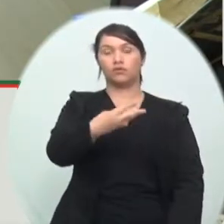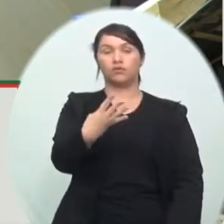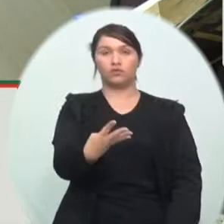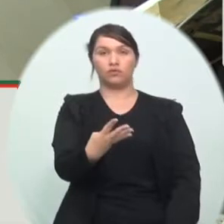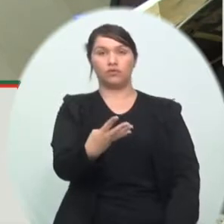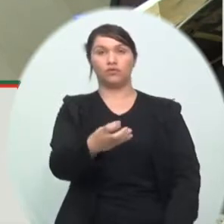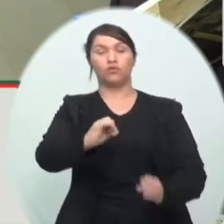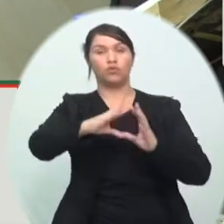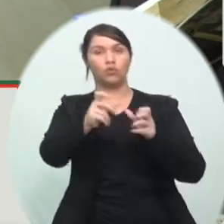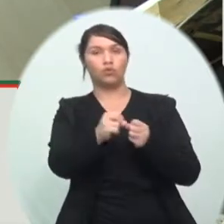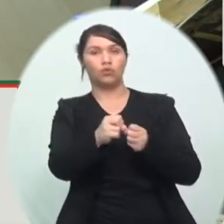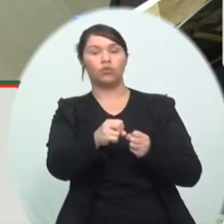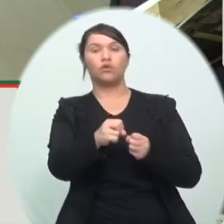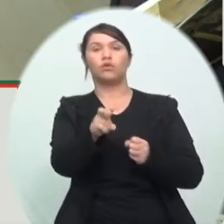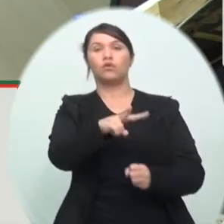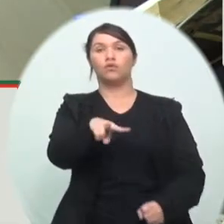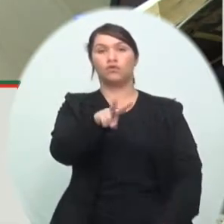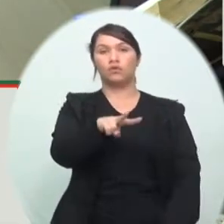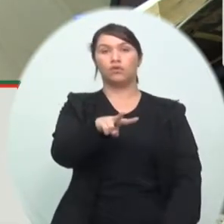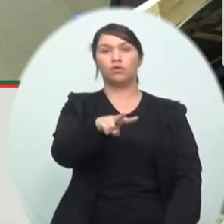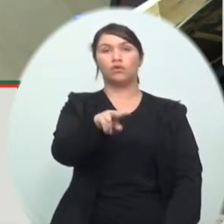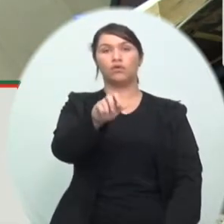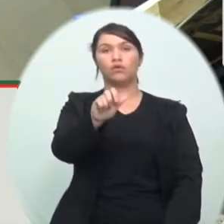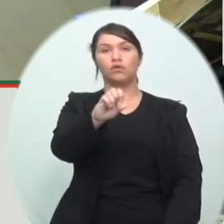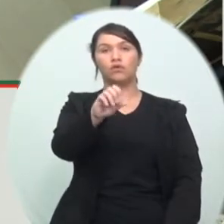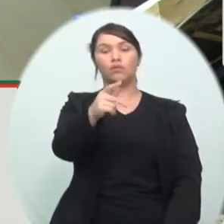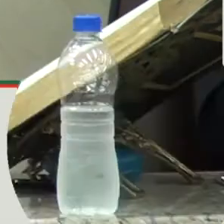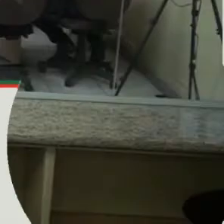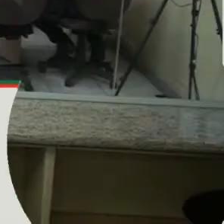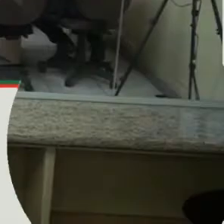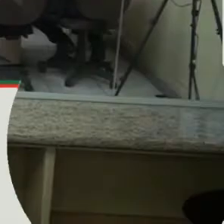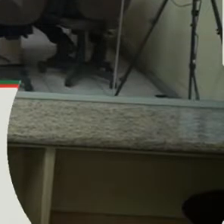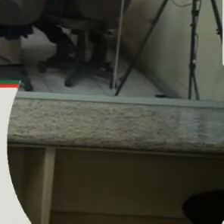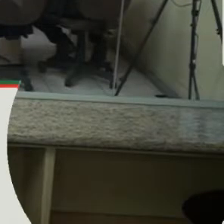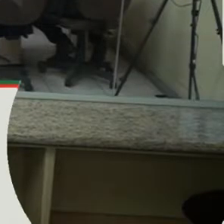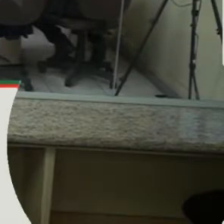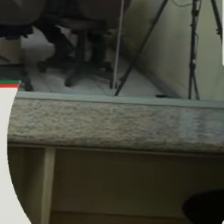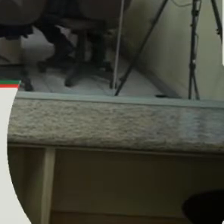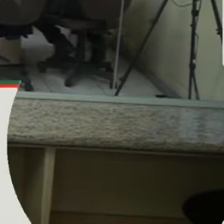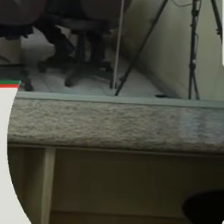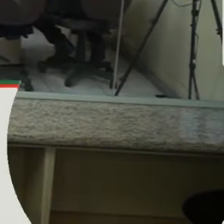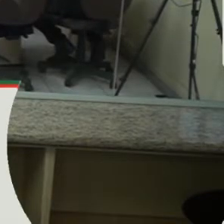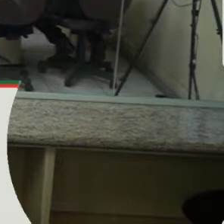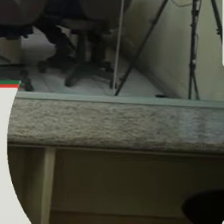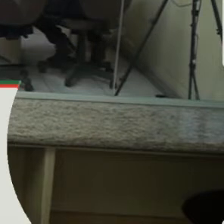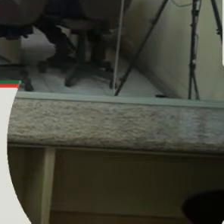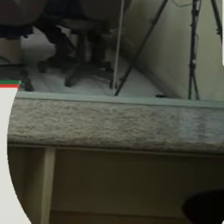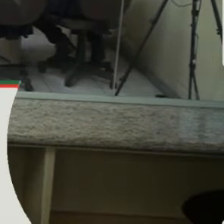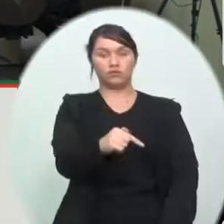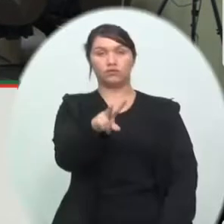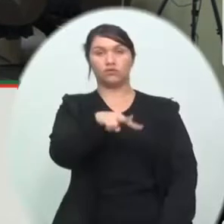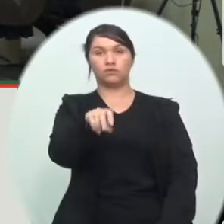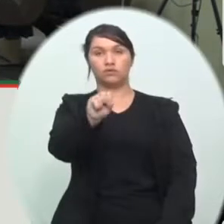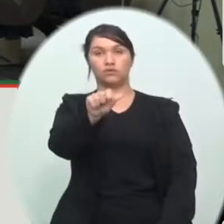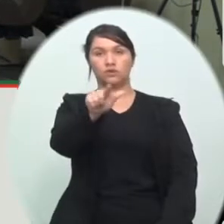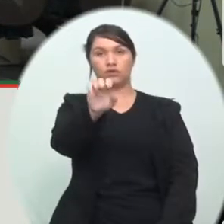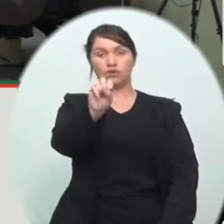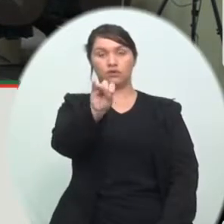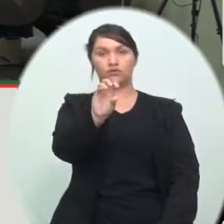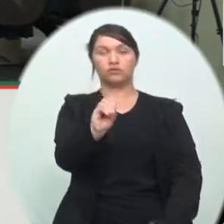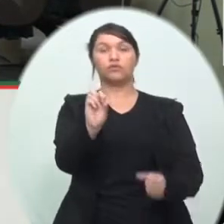334/18, todos de autoria do vereador José Paulo Ferrarese. Moção número 027/18, de autoria do vereador Salésio